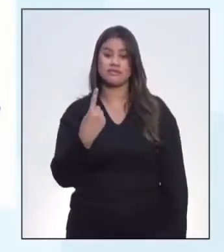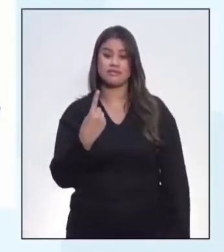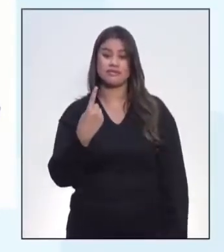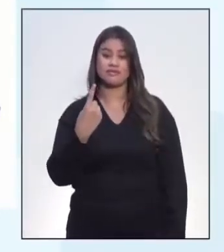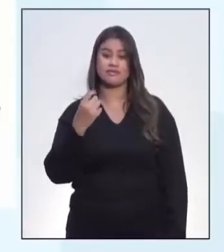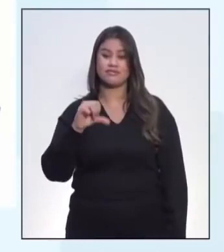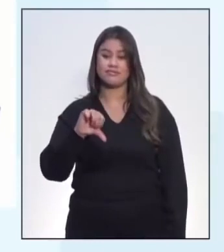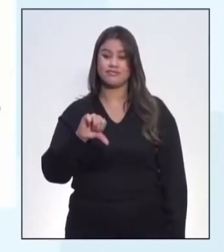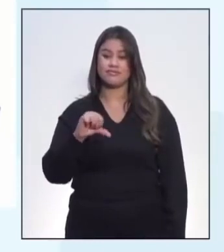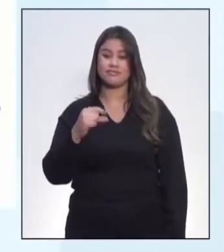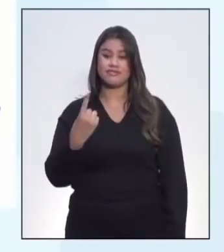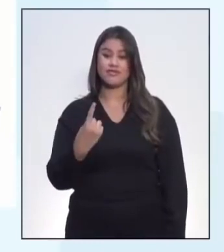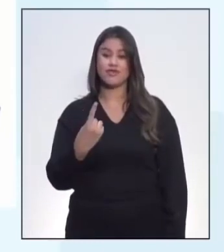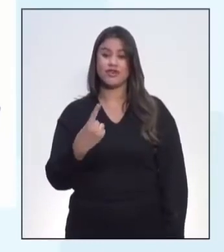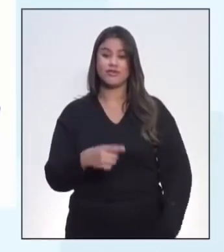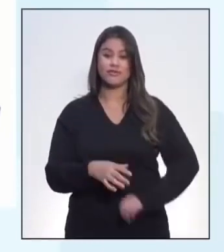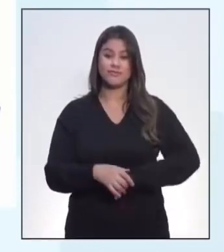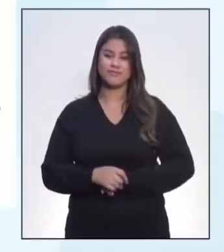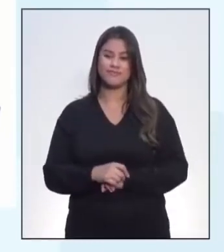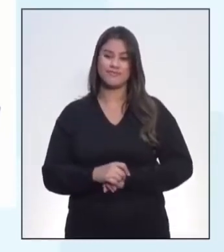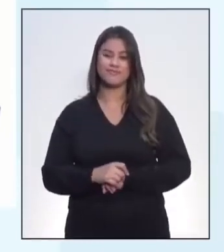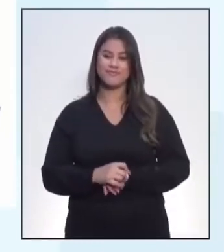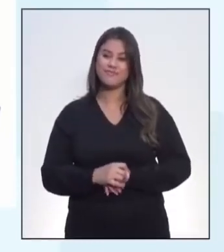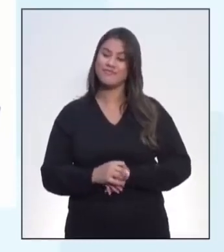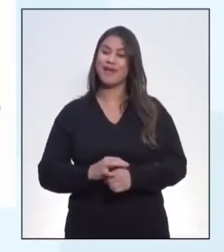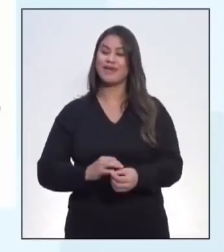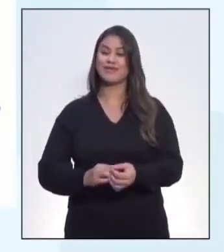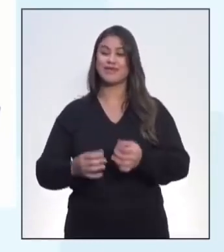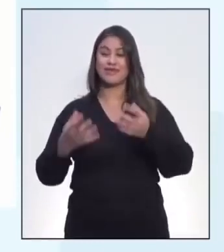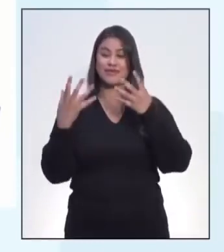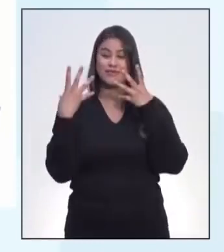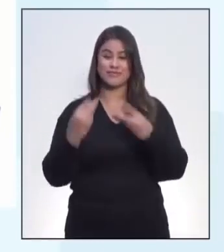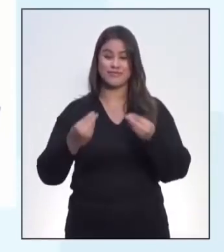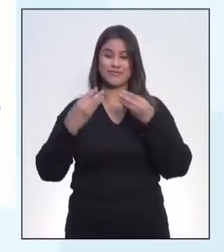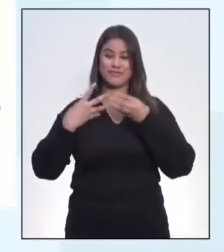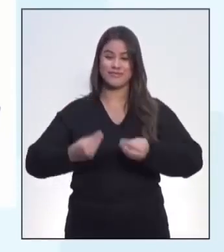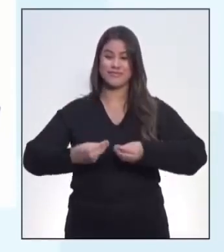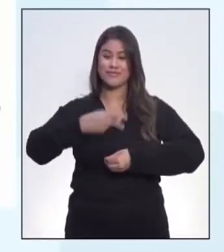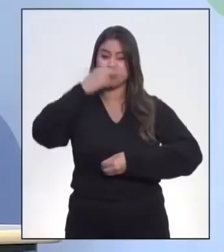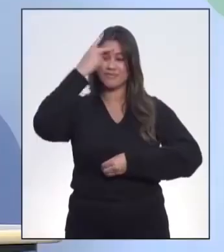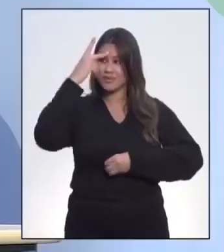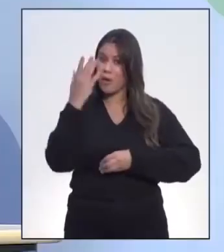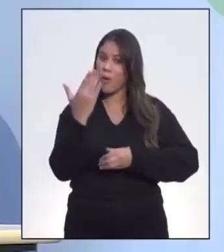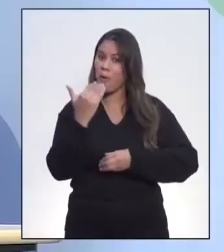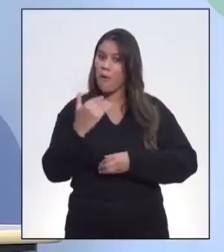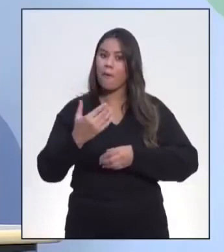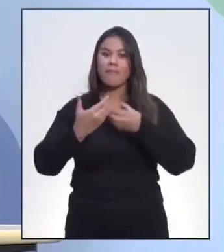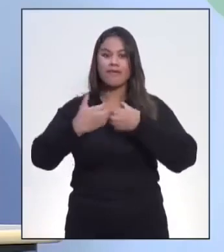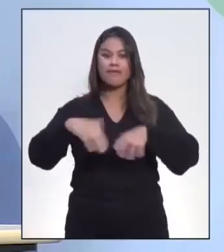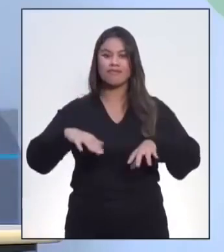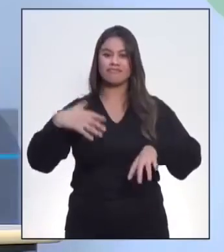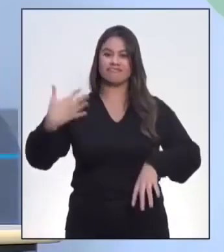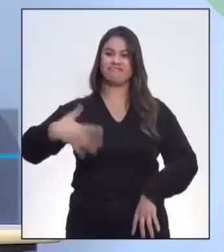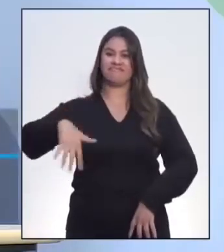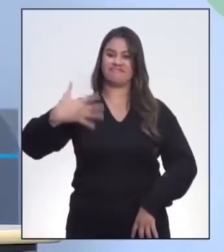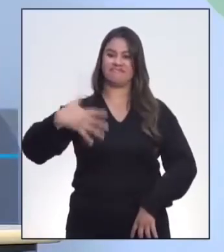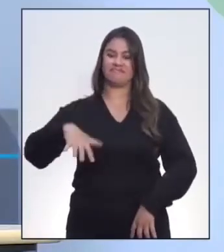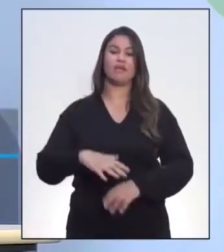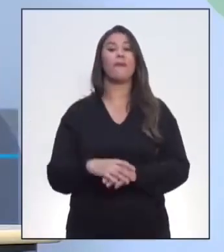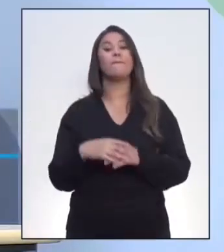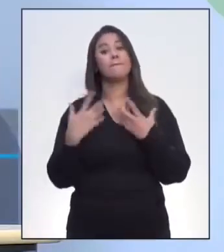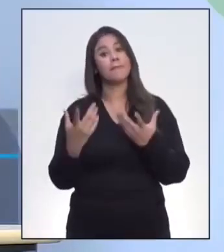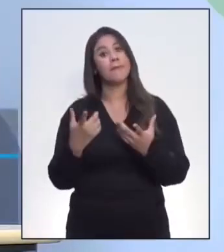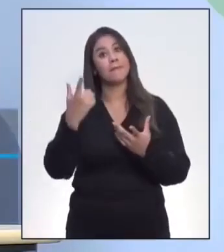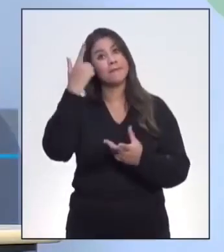Não sei o povo para comer ovo, hein? Então, mas aí é a ideia, né? Porque daí o que a gente pode pensar? O ovo está